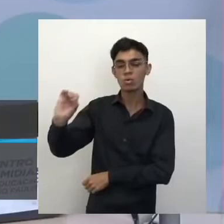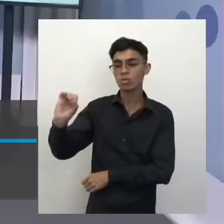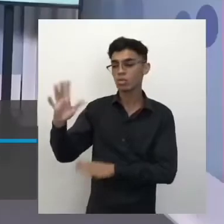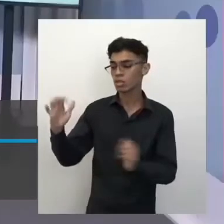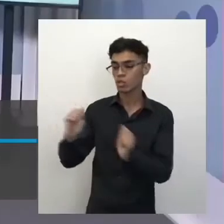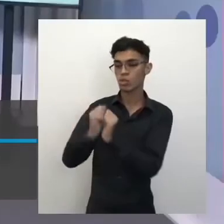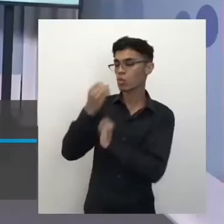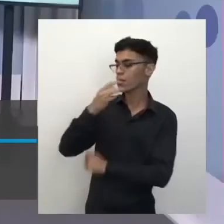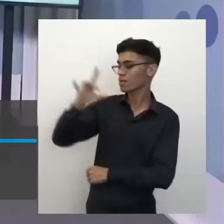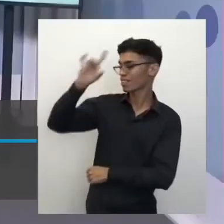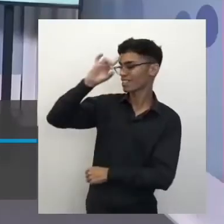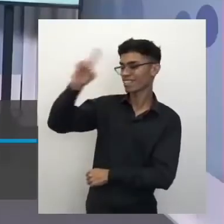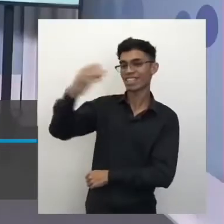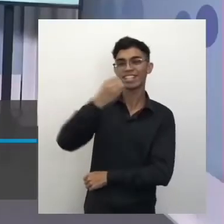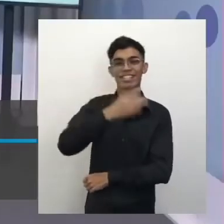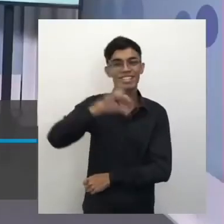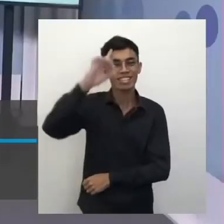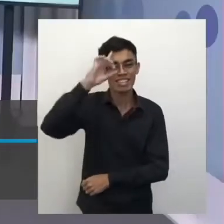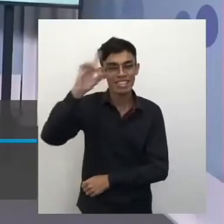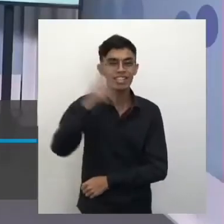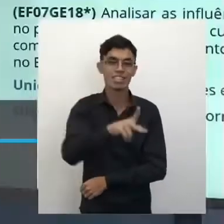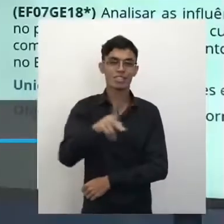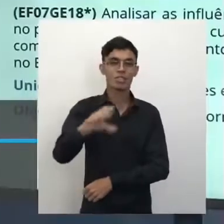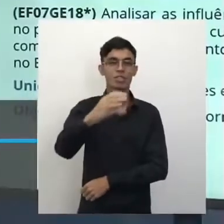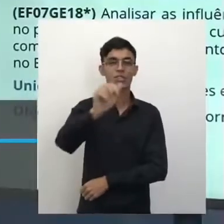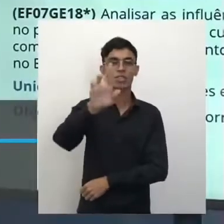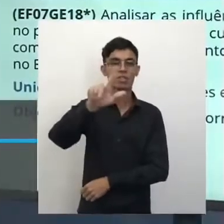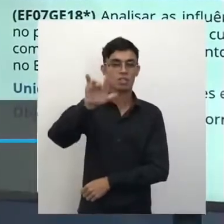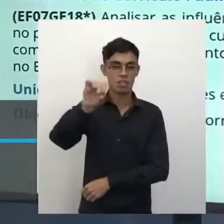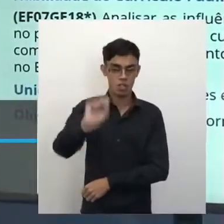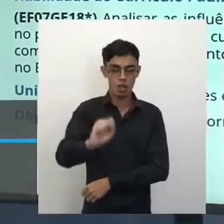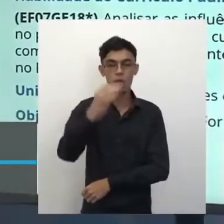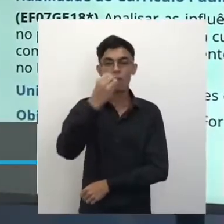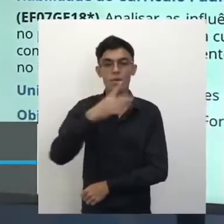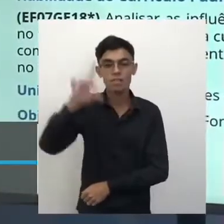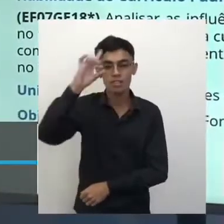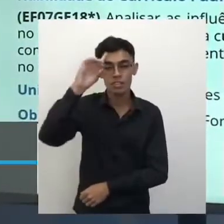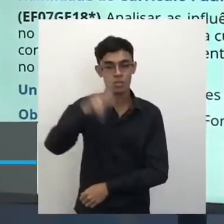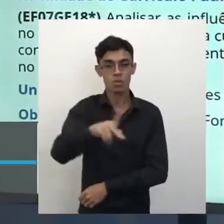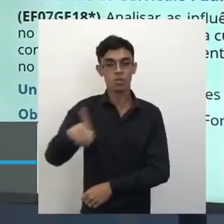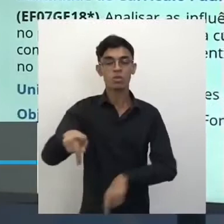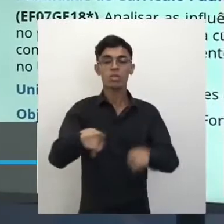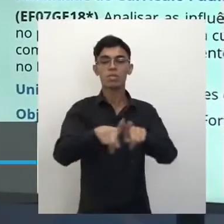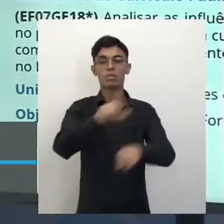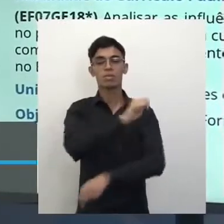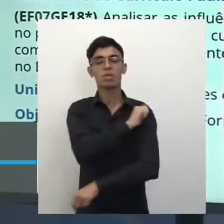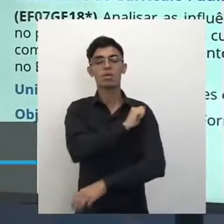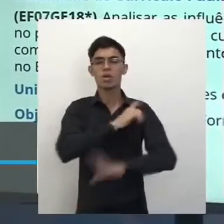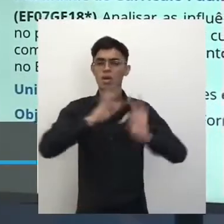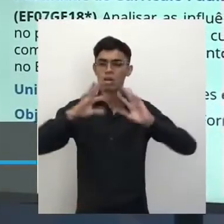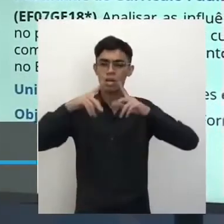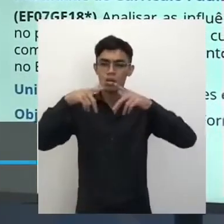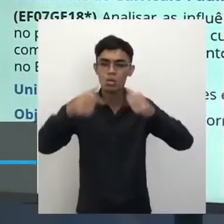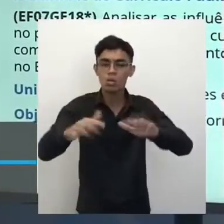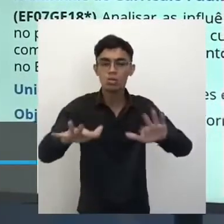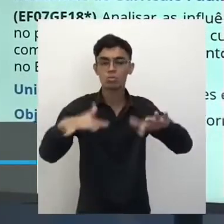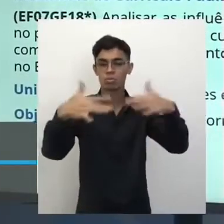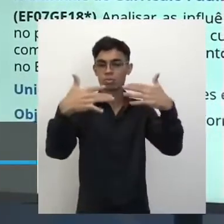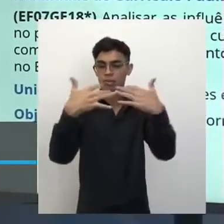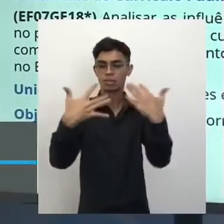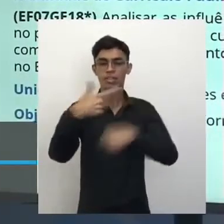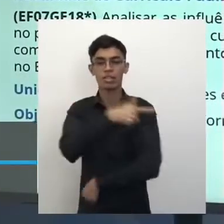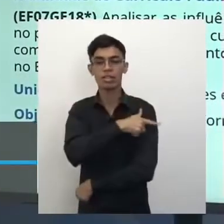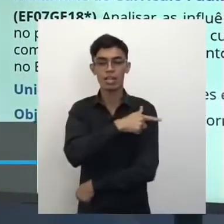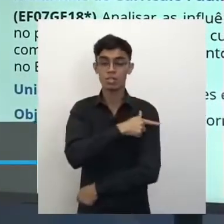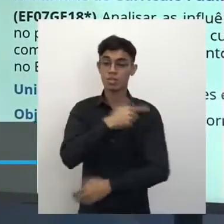Bom dia, prof. Bom dia, professor Carlos. Bom dia aos alunos, professores e a todos que irão acompanhar mais essa aula do